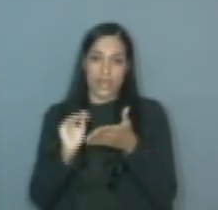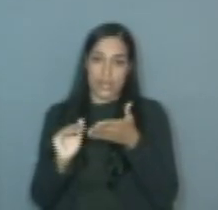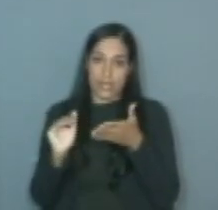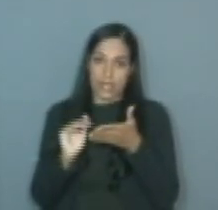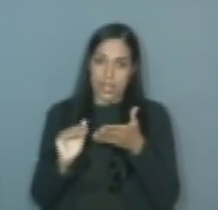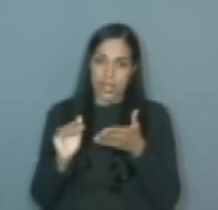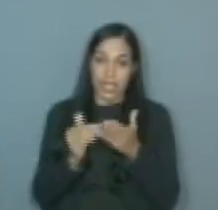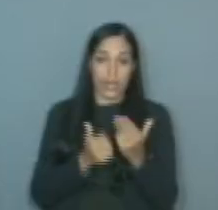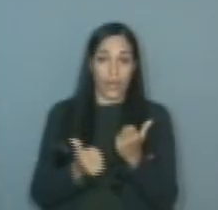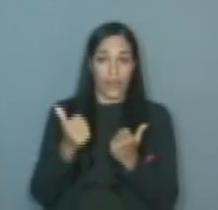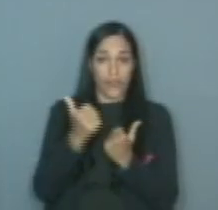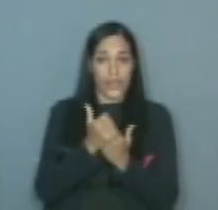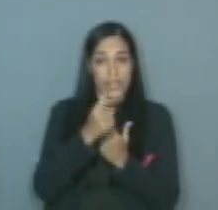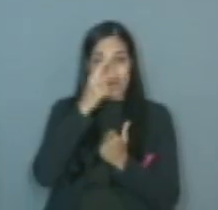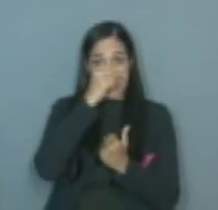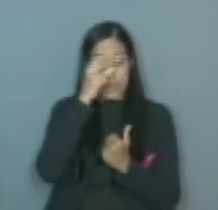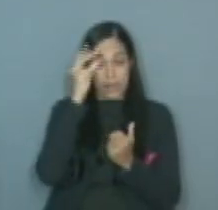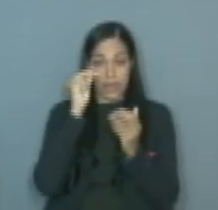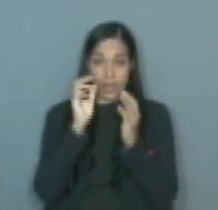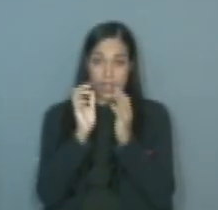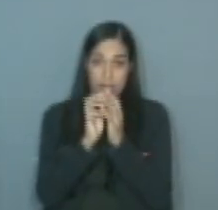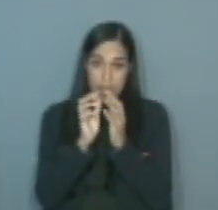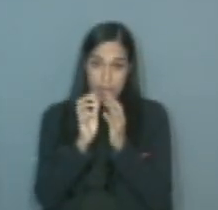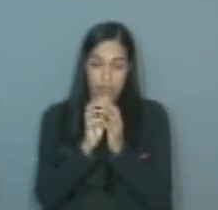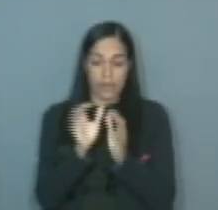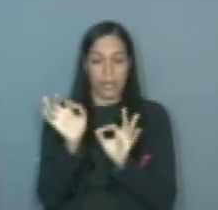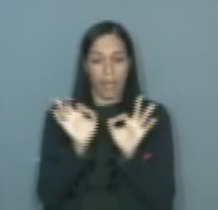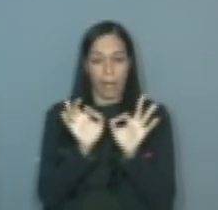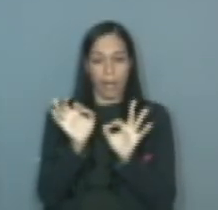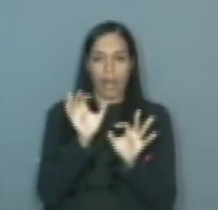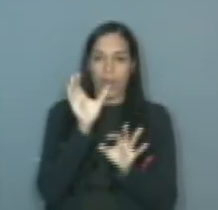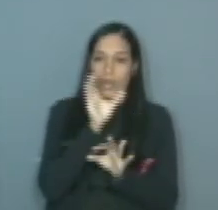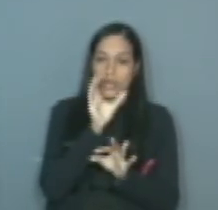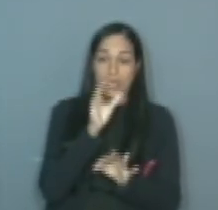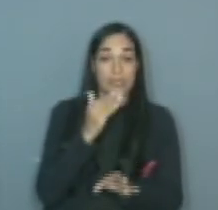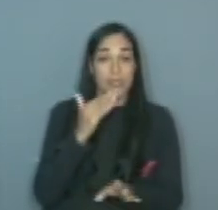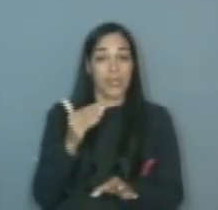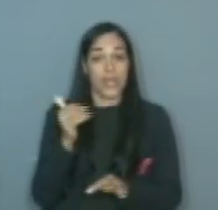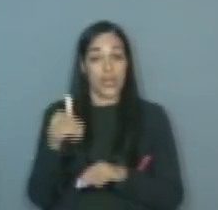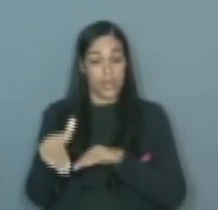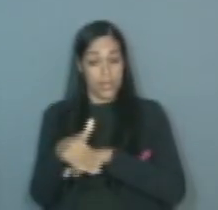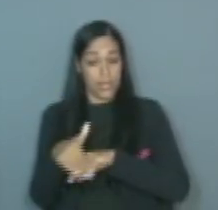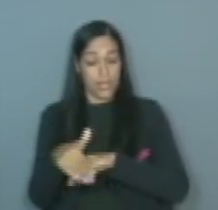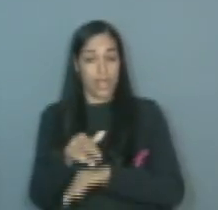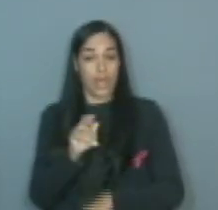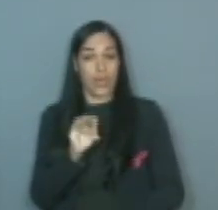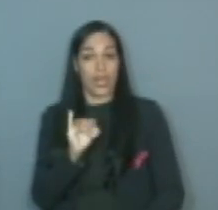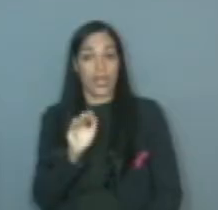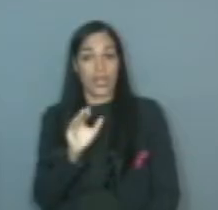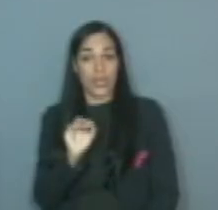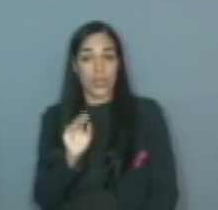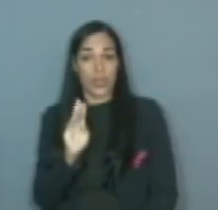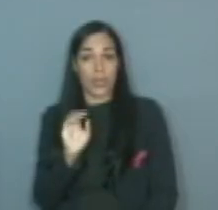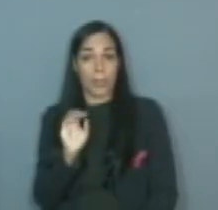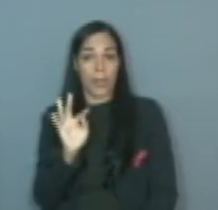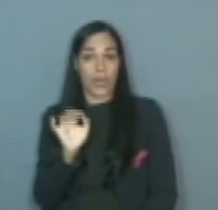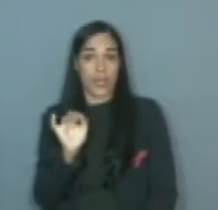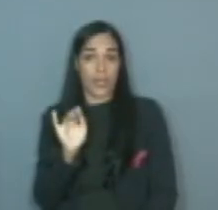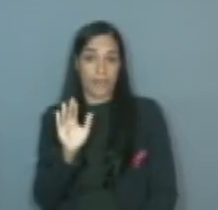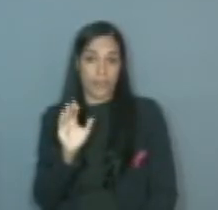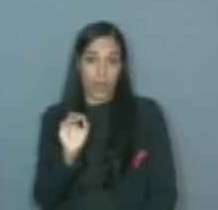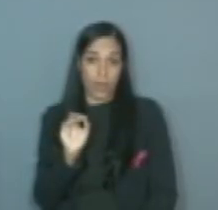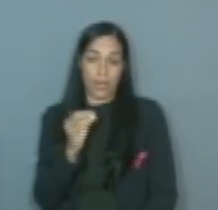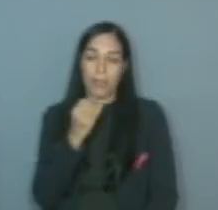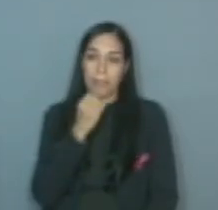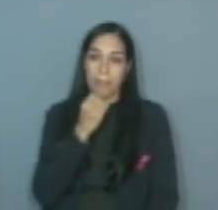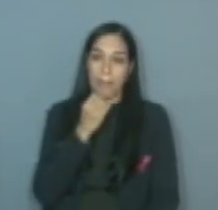Infraestrutura, o vice-prefeito do Recife, para providências urgentes para a melhoria da rua Rio Botafogo, na comunidade do Bom Clima, no